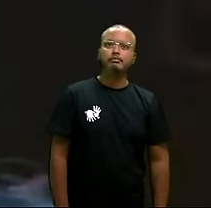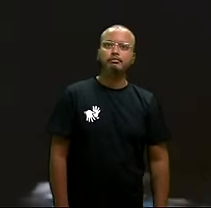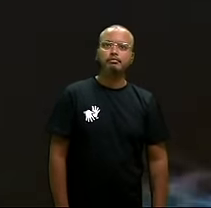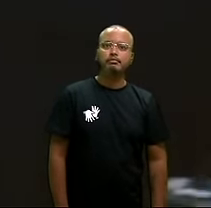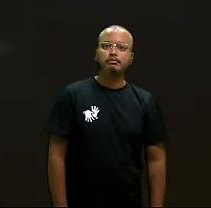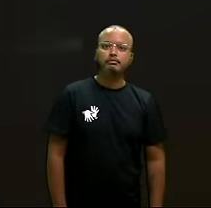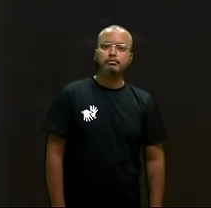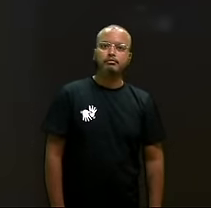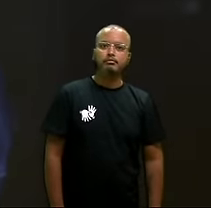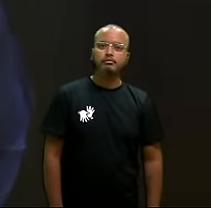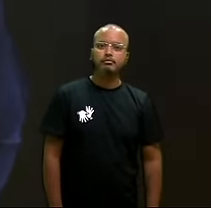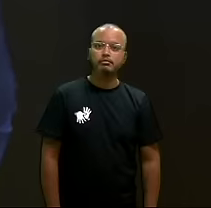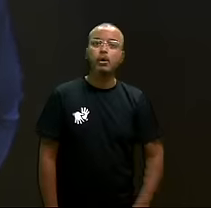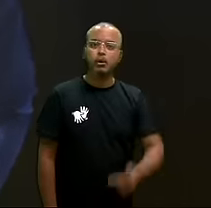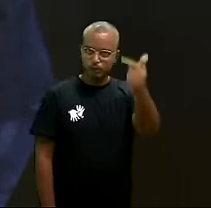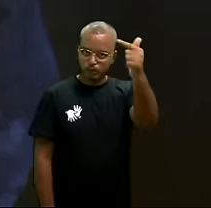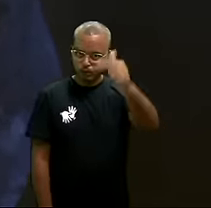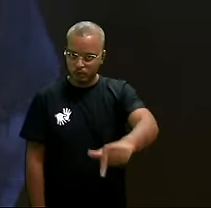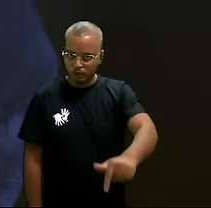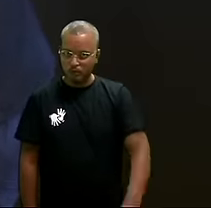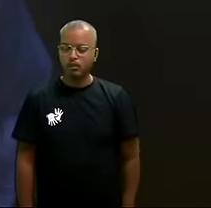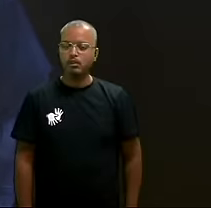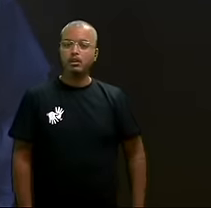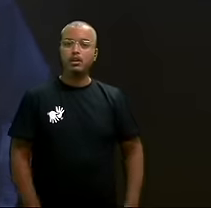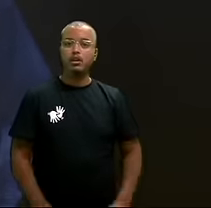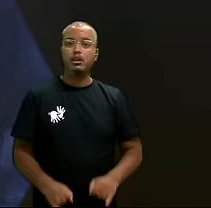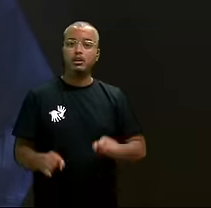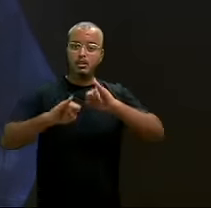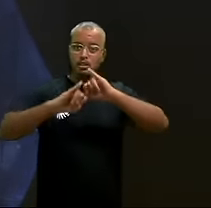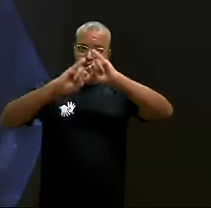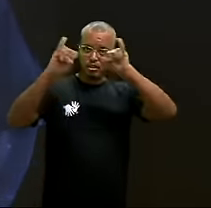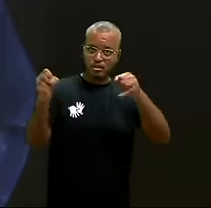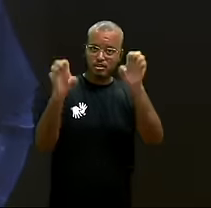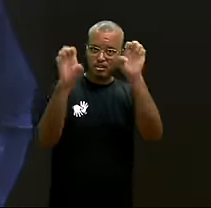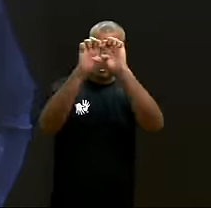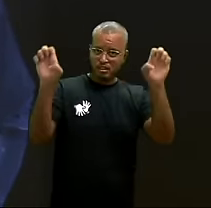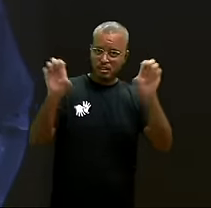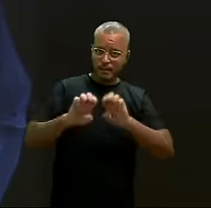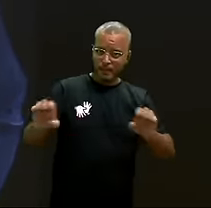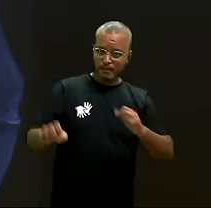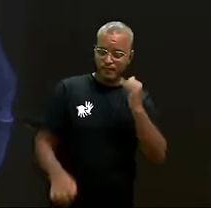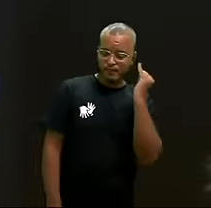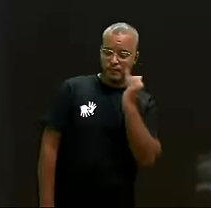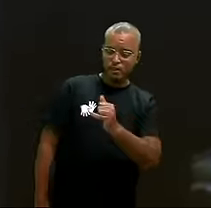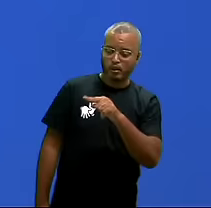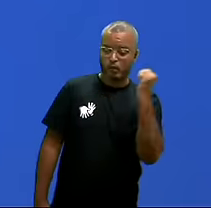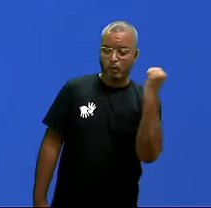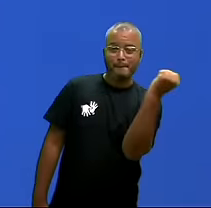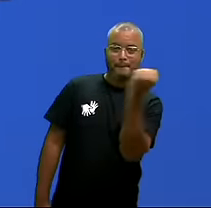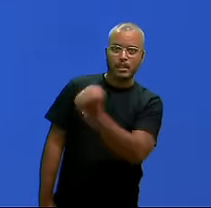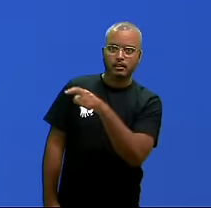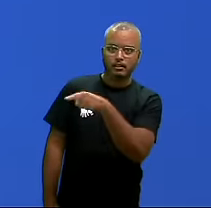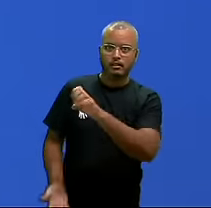Eu vou repetir. Jezabel disse: eu vou matar ele. Deus disse: vai nada, só porque você falou isso, esse aí nunca vai morrer.